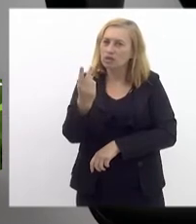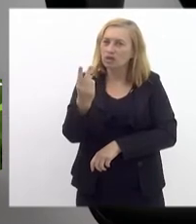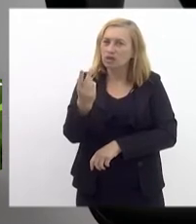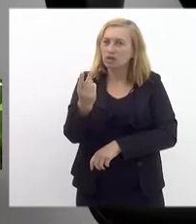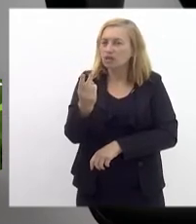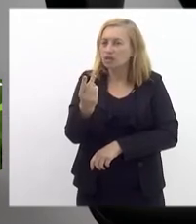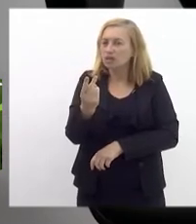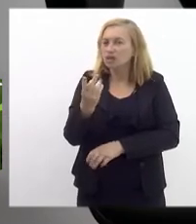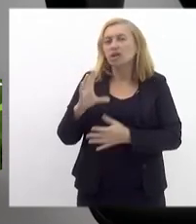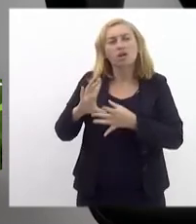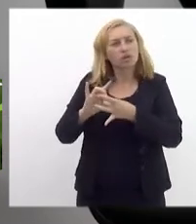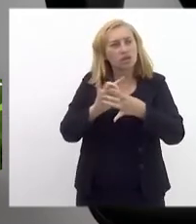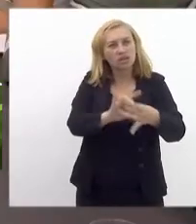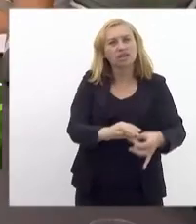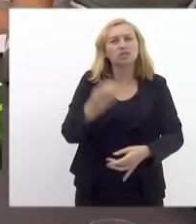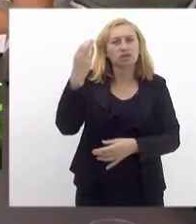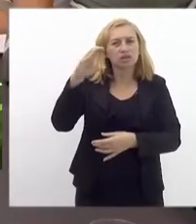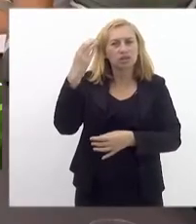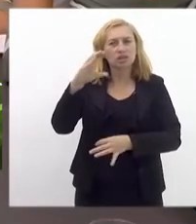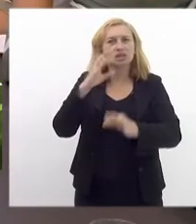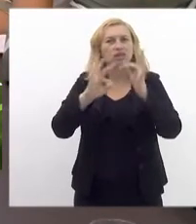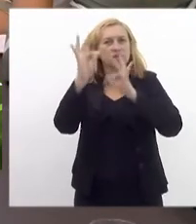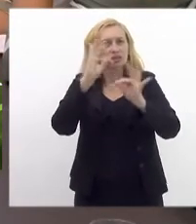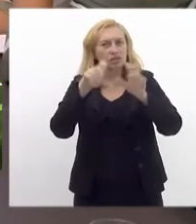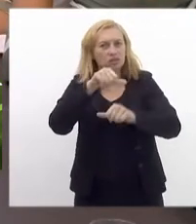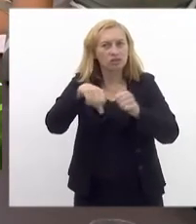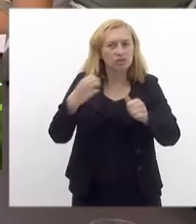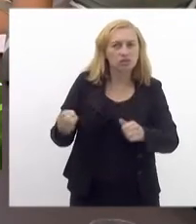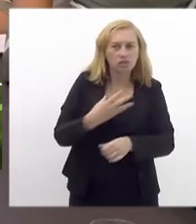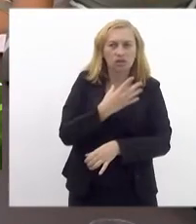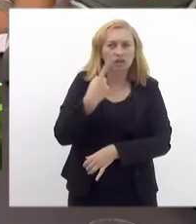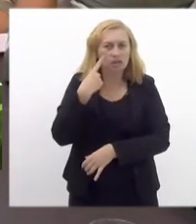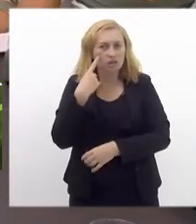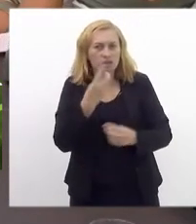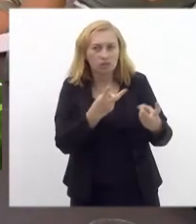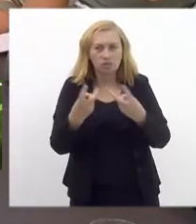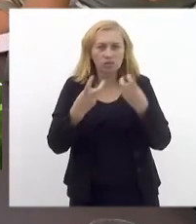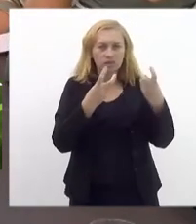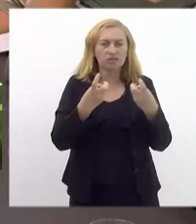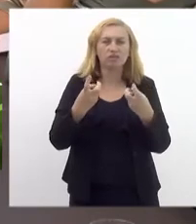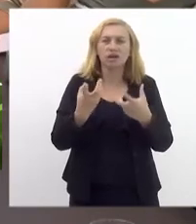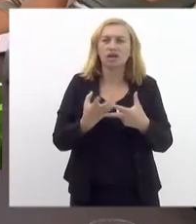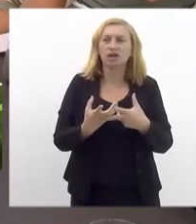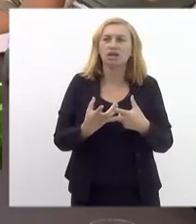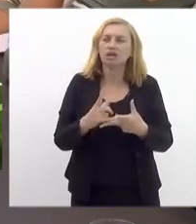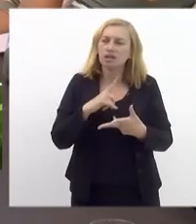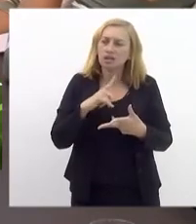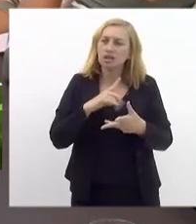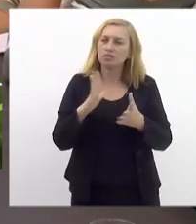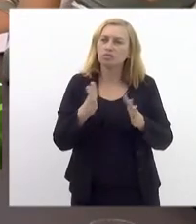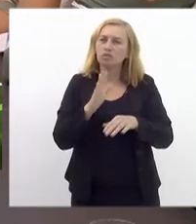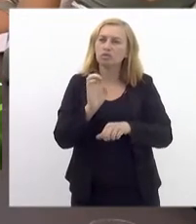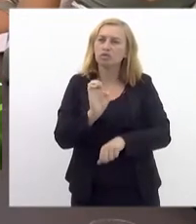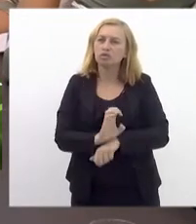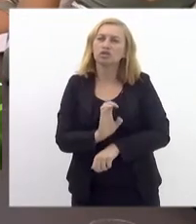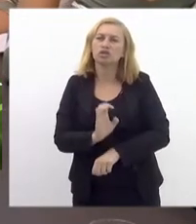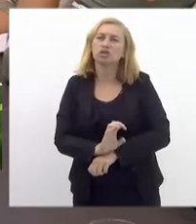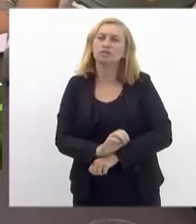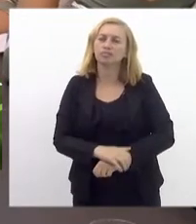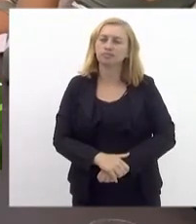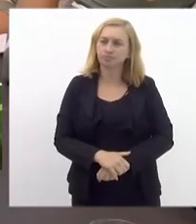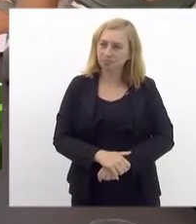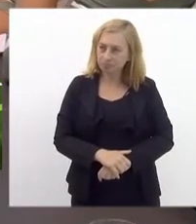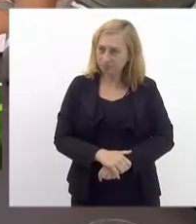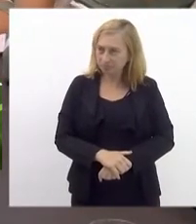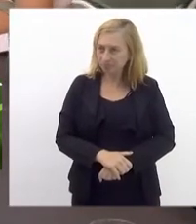profundamente conectado com a ciência, tecnologia e inovação. Né? Se a gente olhar os aparatos que nós temos no nosso Estado, que devem constar.